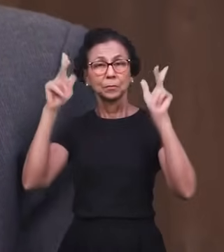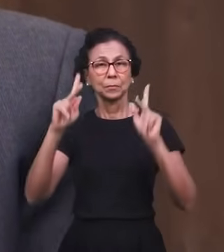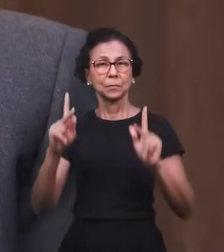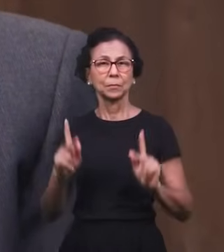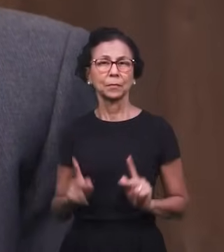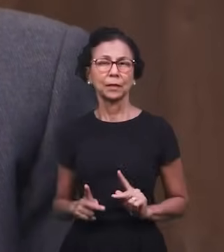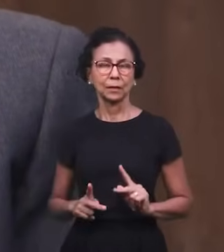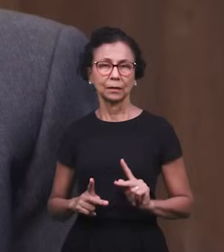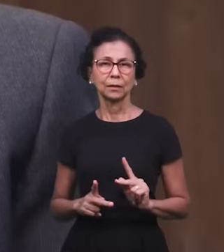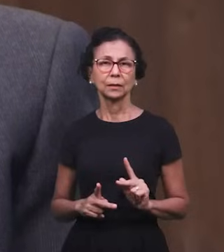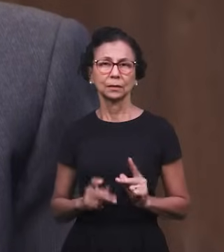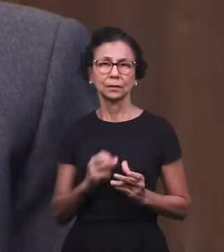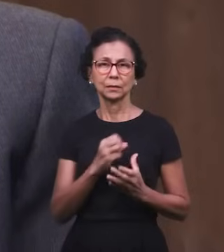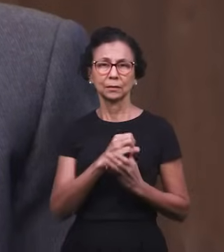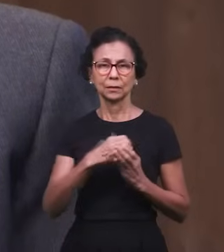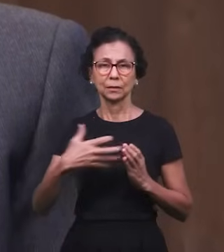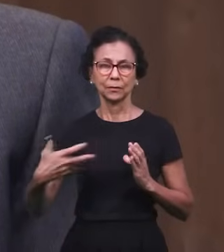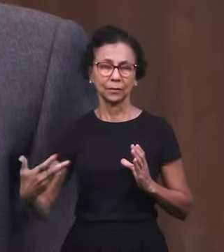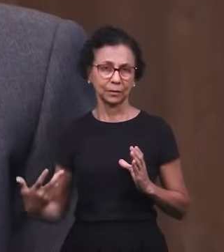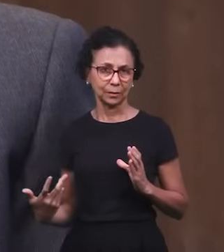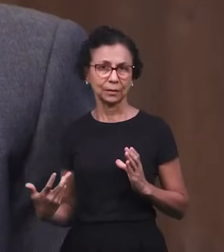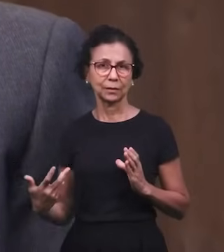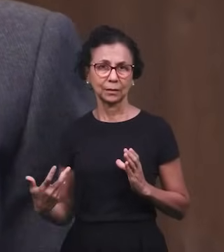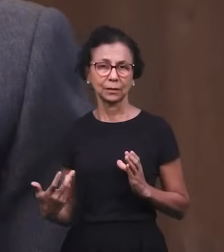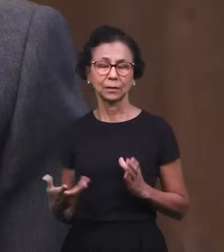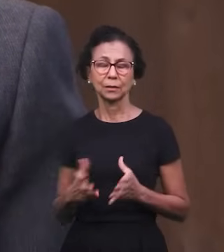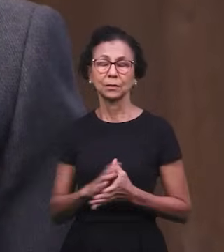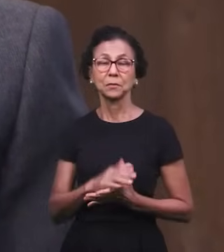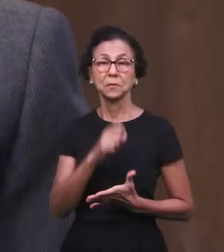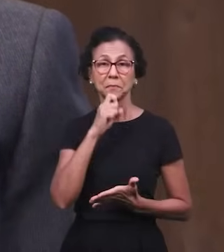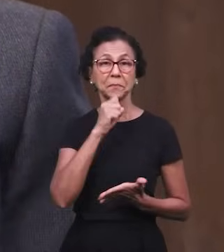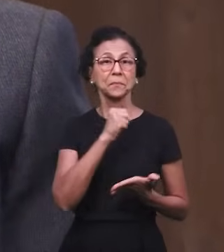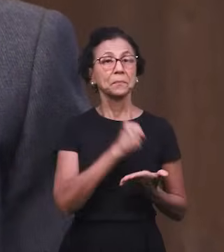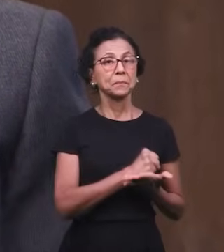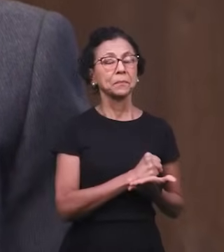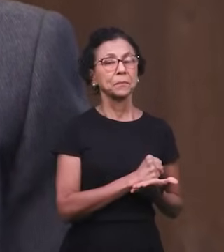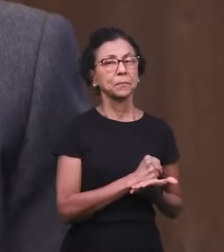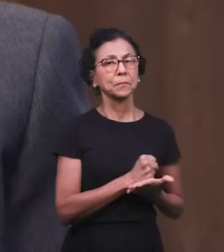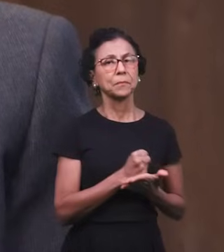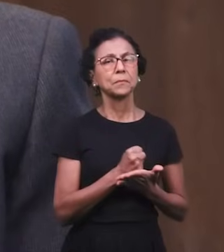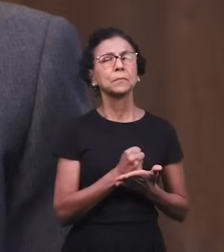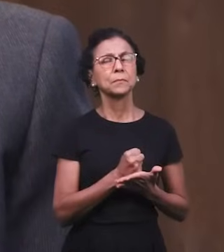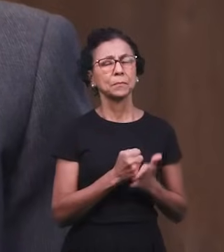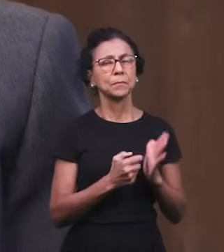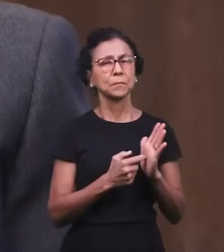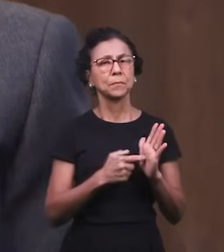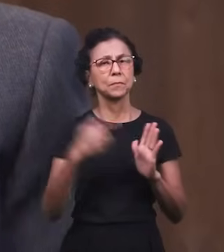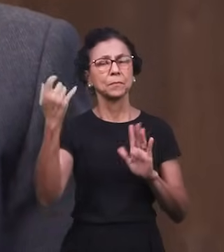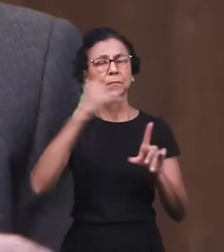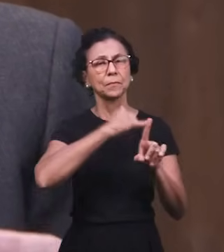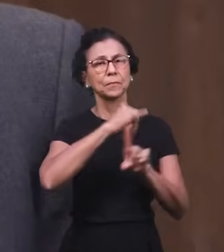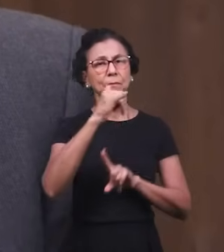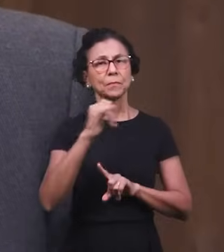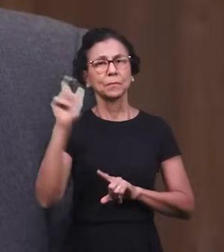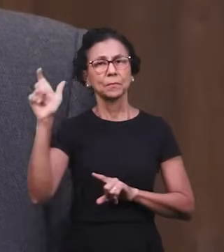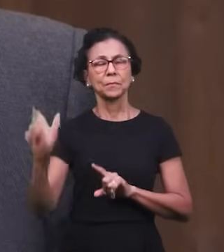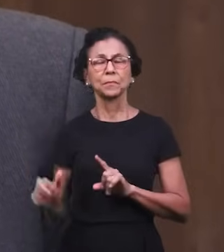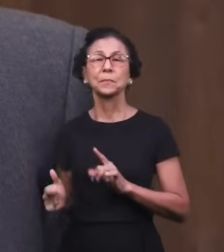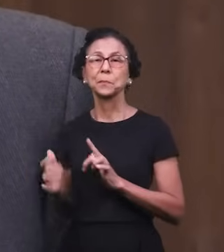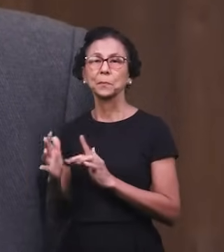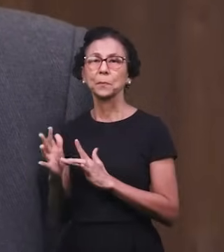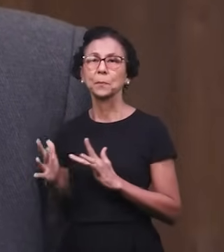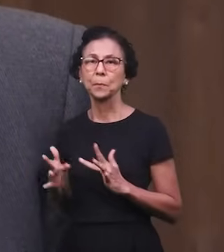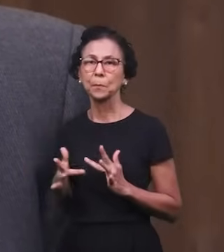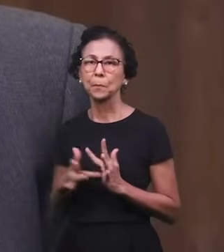coisa interessante é que Jesus nasceu em Belém. E isso já estava